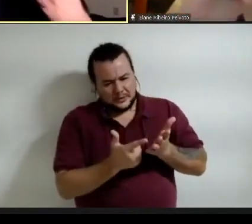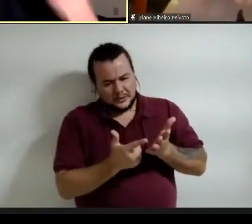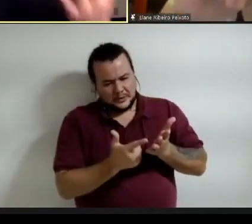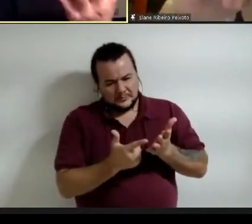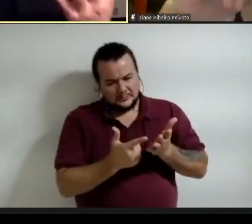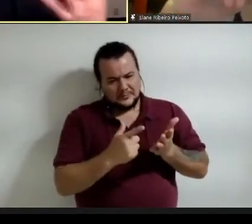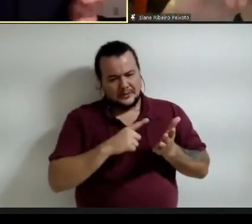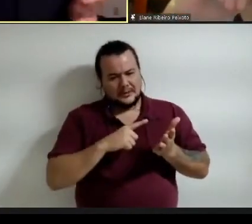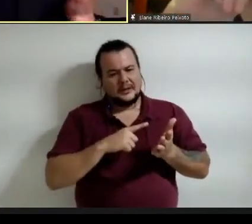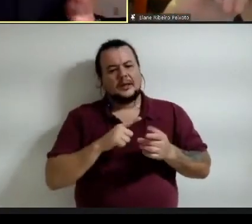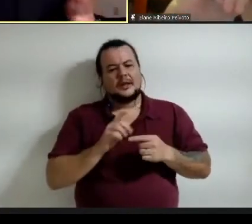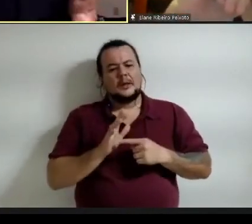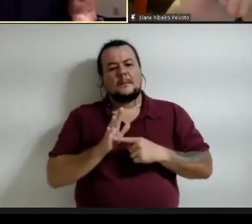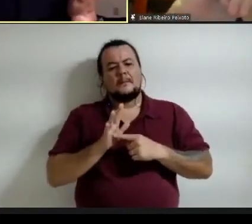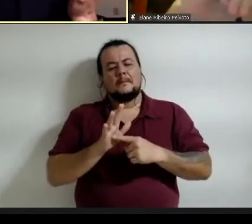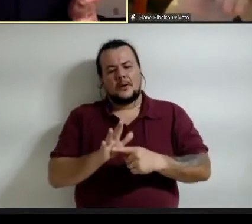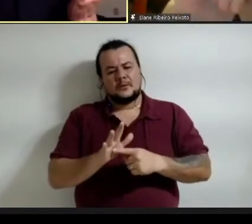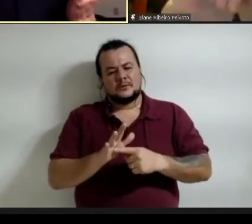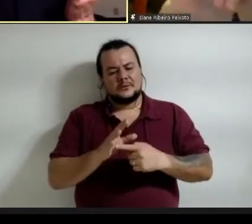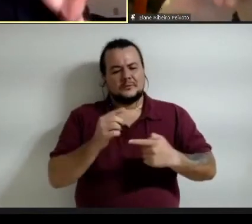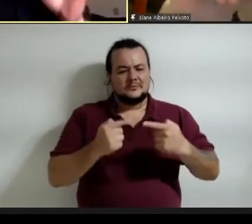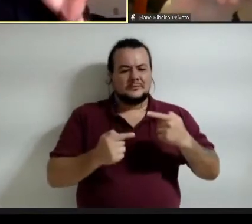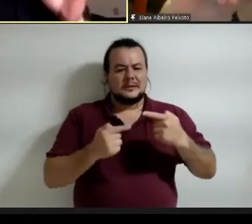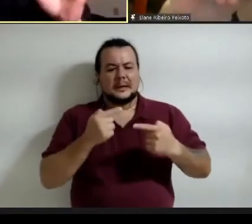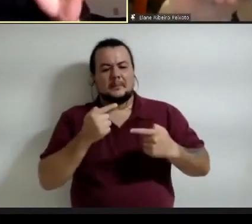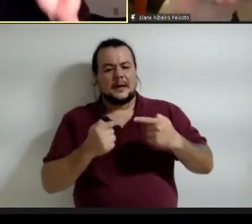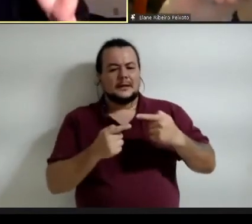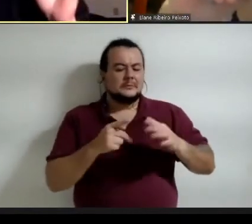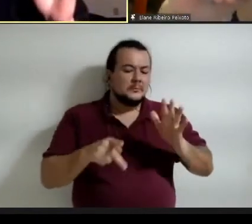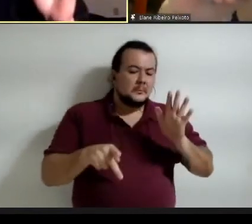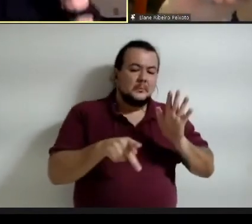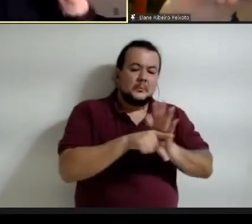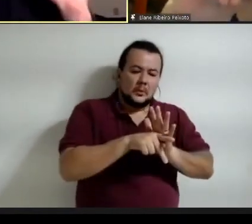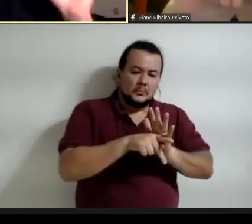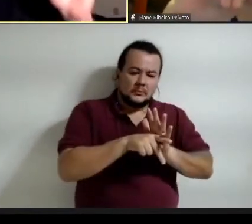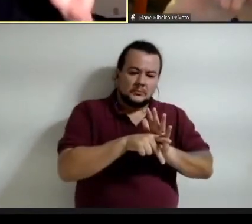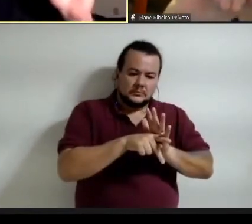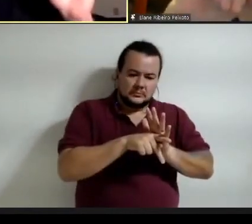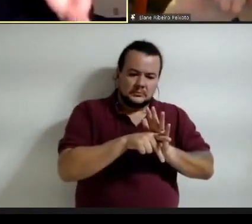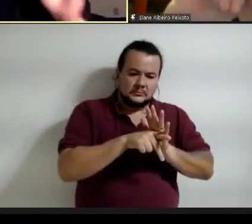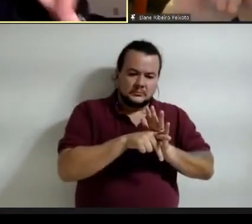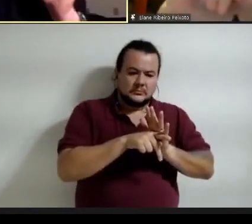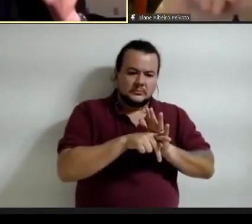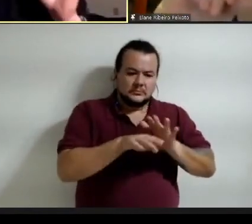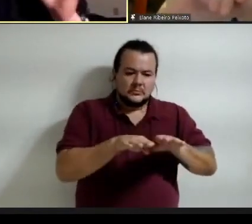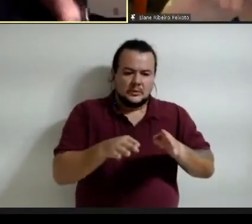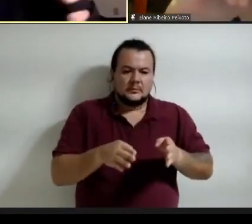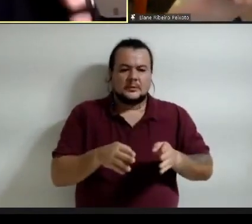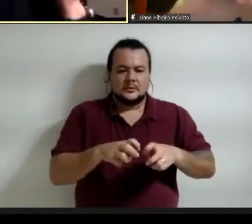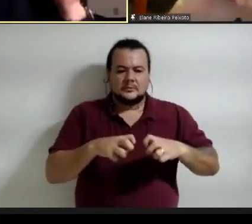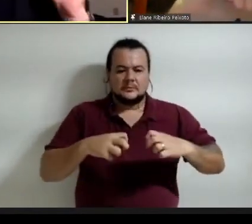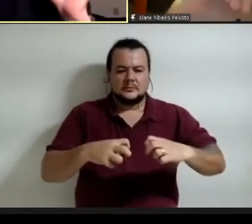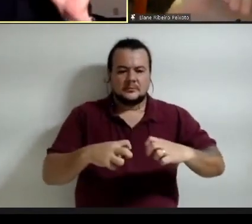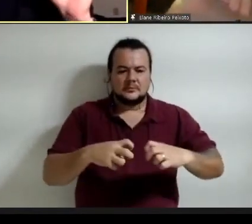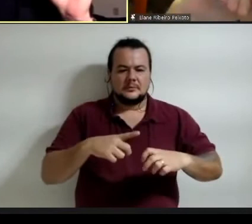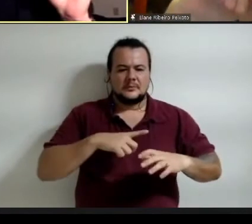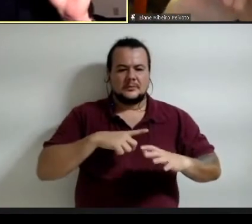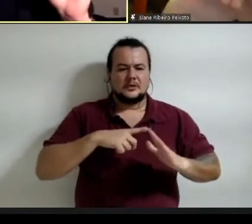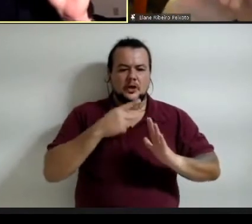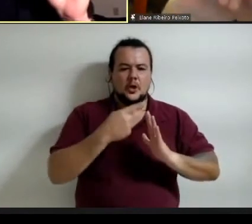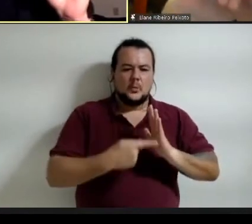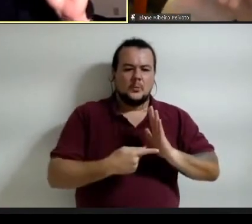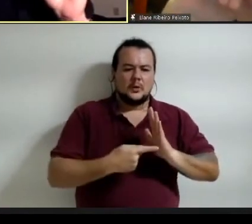que trazem esse debate para a mesa. Então, por exemplo, tem um projeto do metabolista lá,